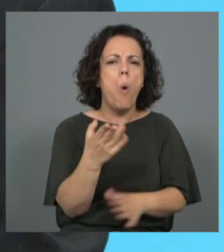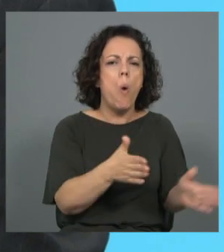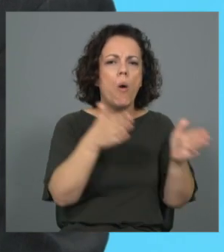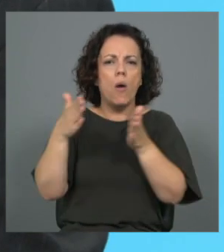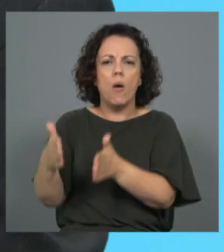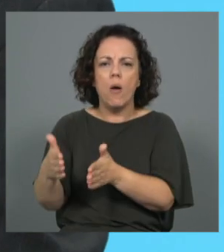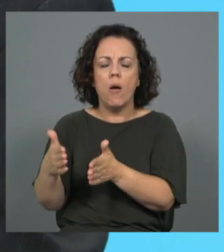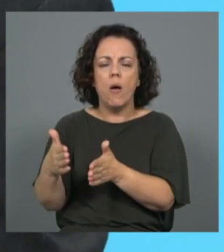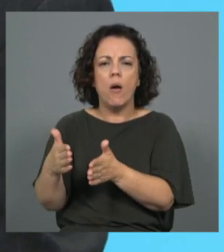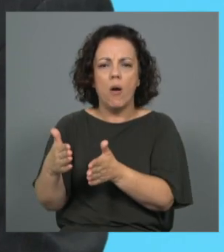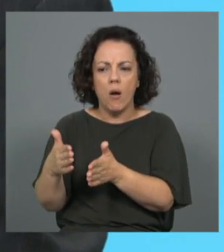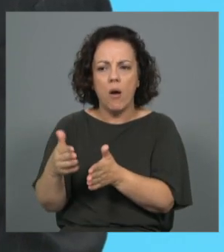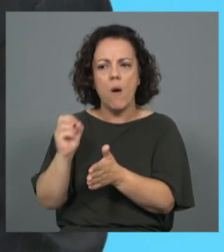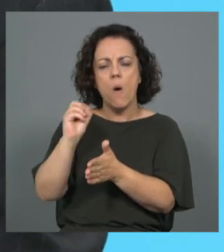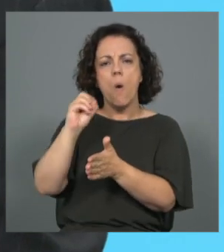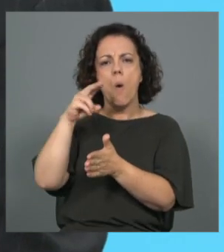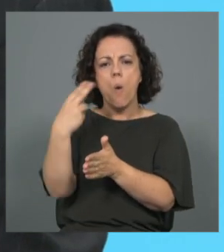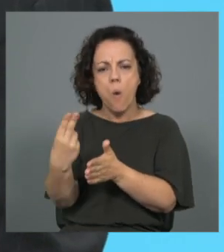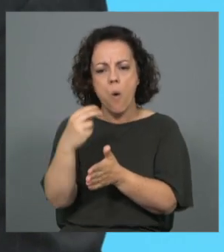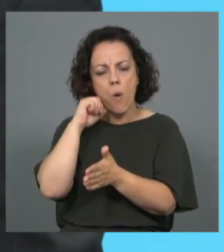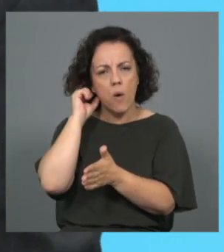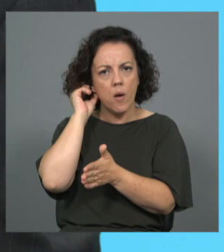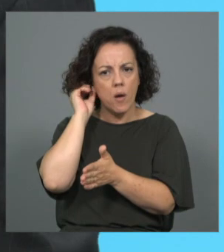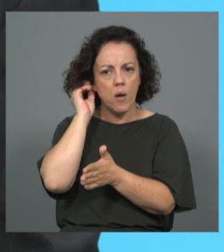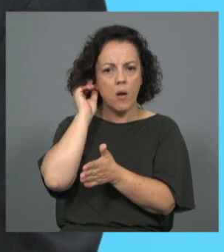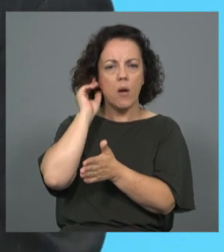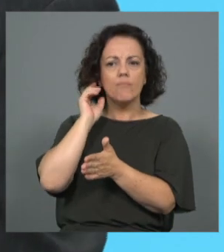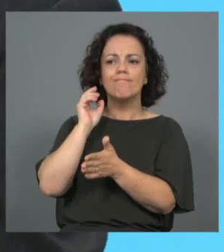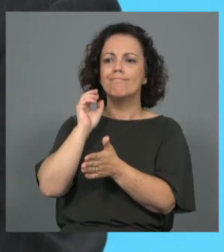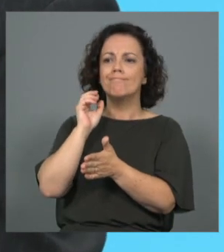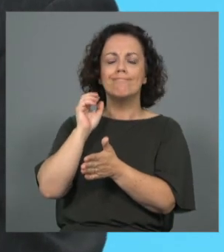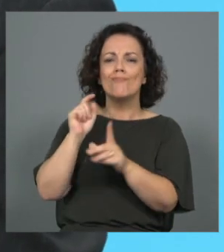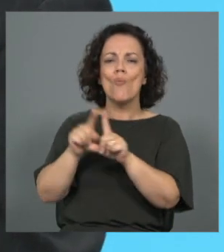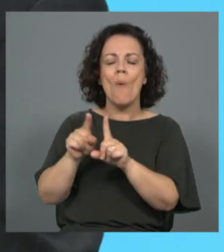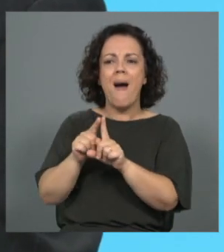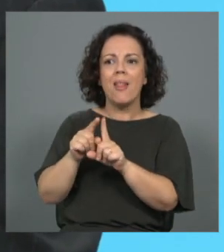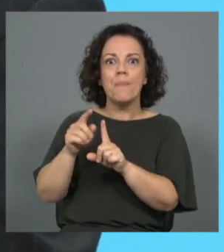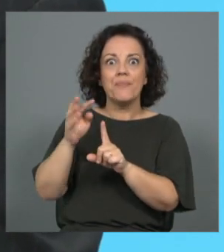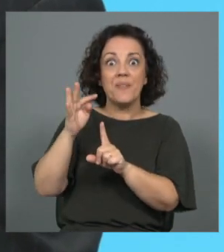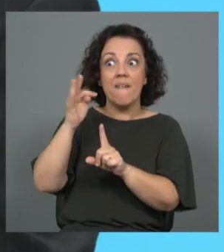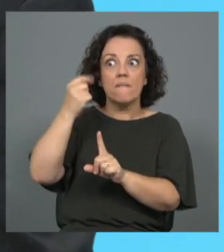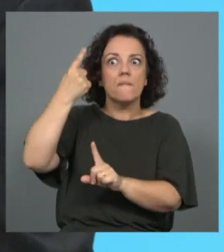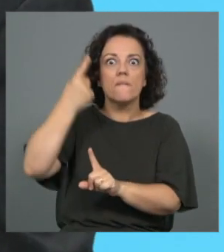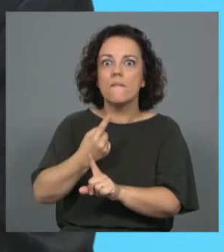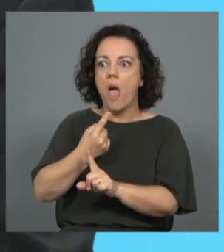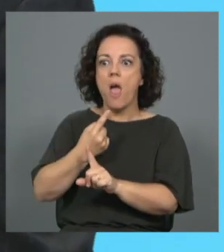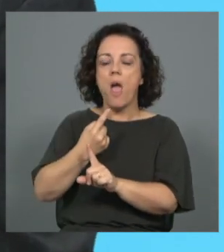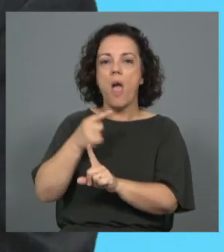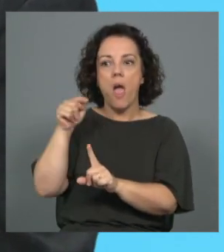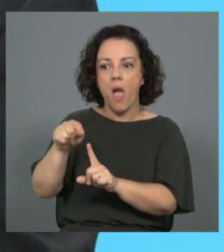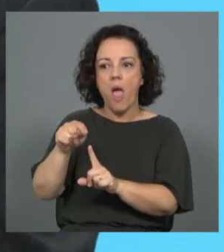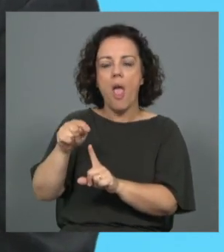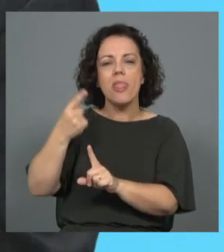um conjunto de... é uma fé que deve estar aberta